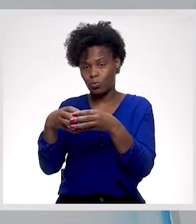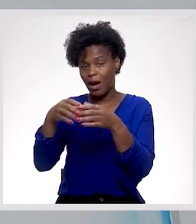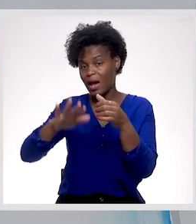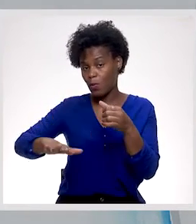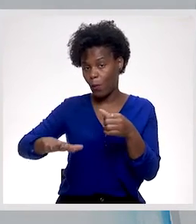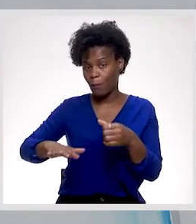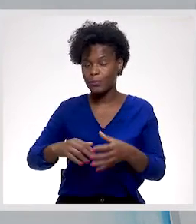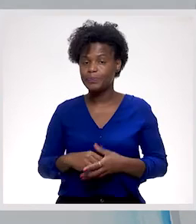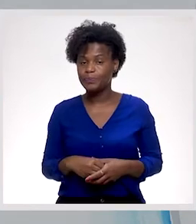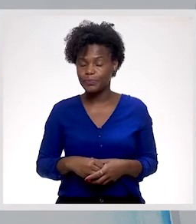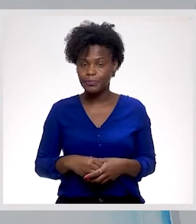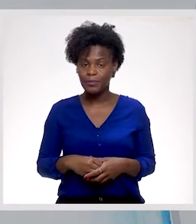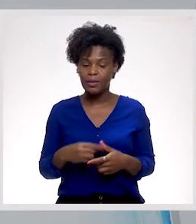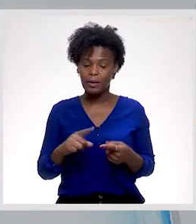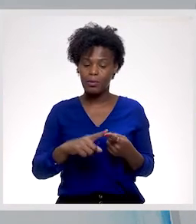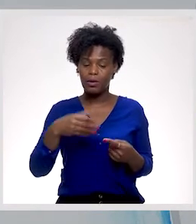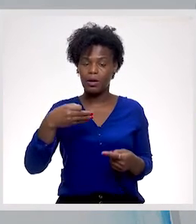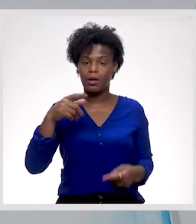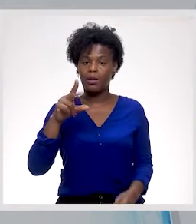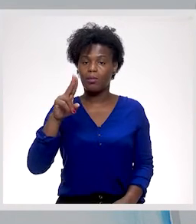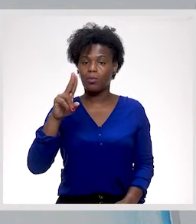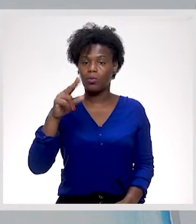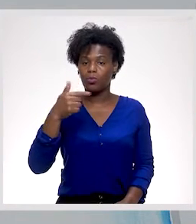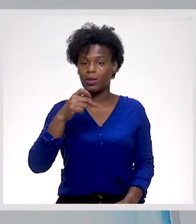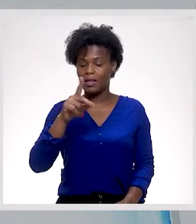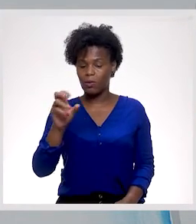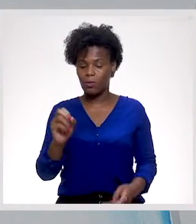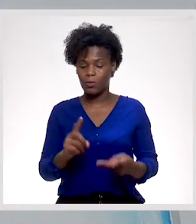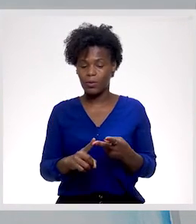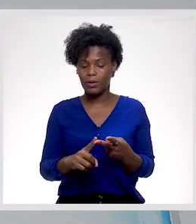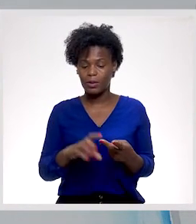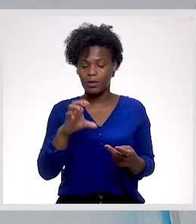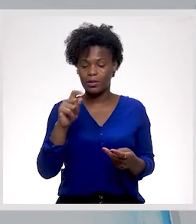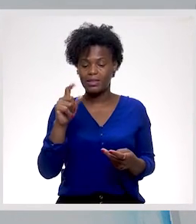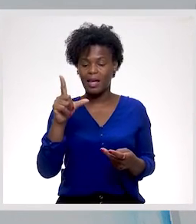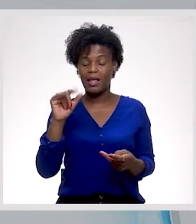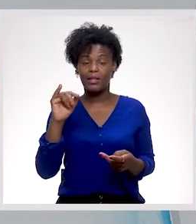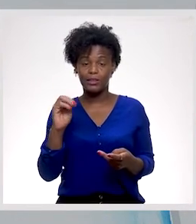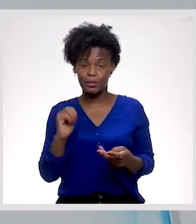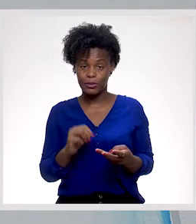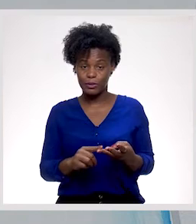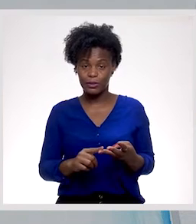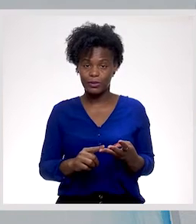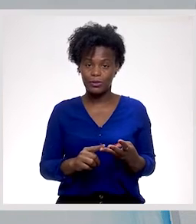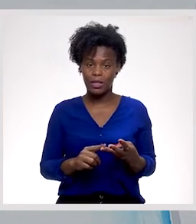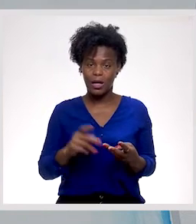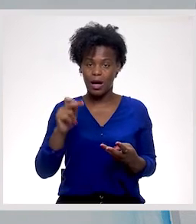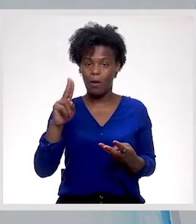Temos o Plutão, temos Ceres, temos Almeia,